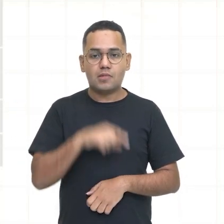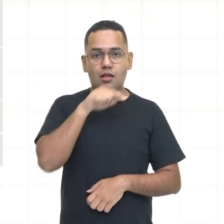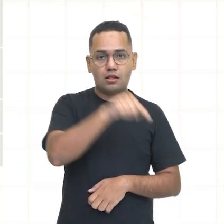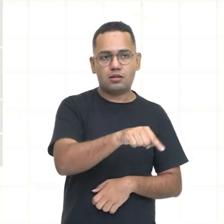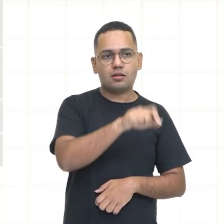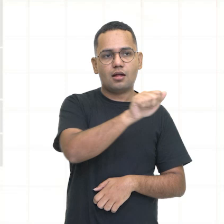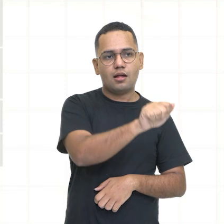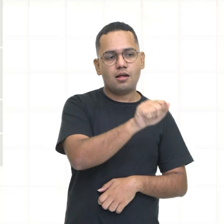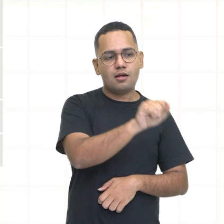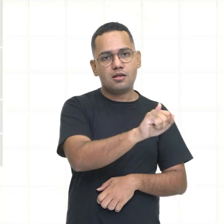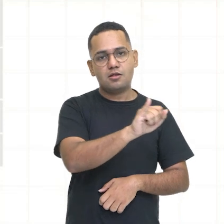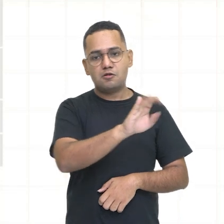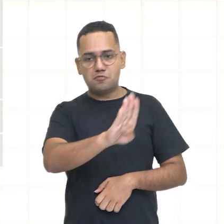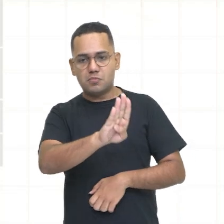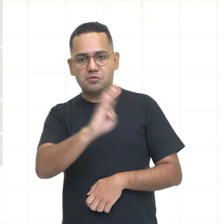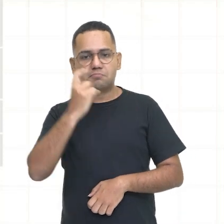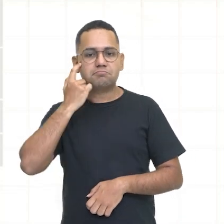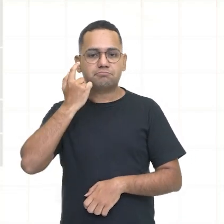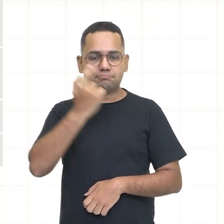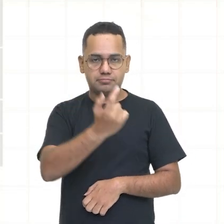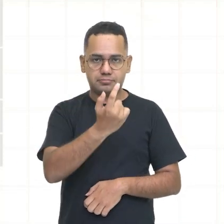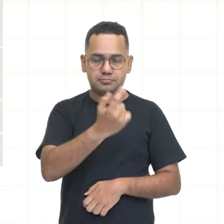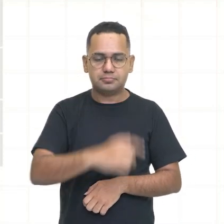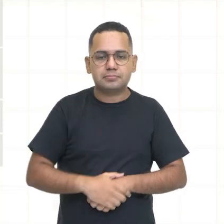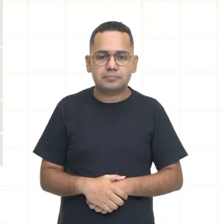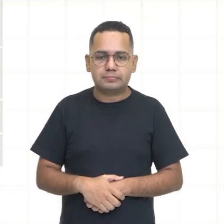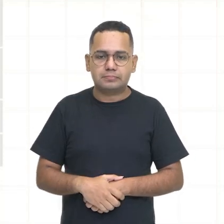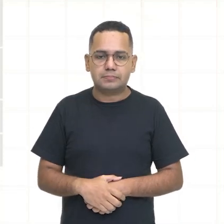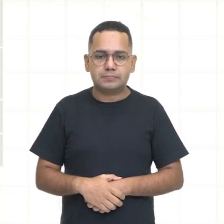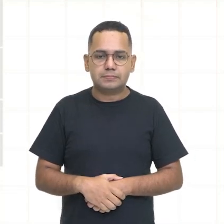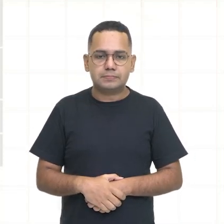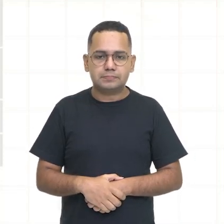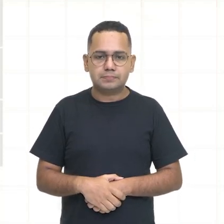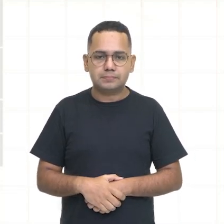e desse lado a gente tem justamente a